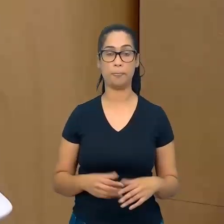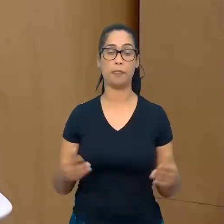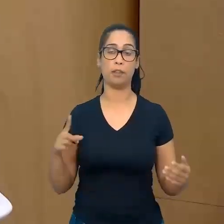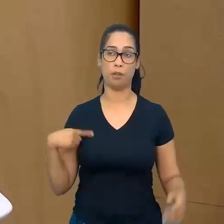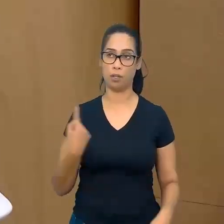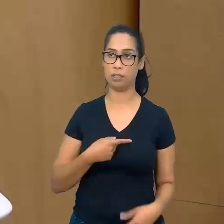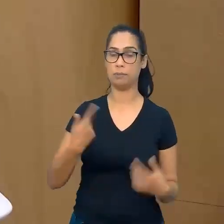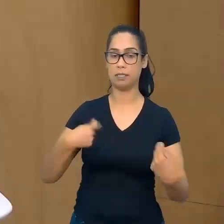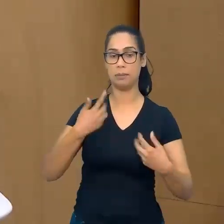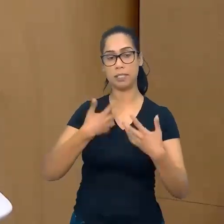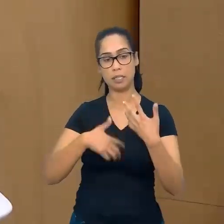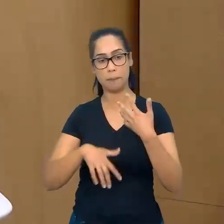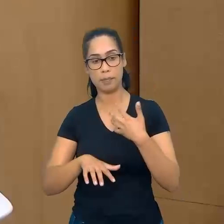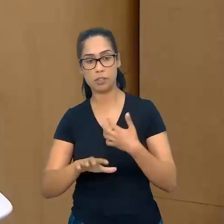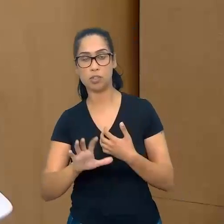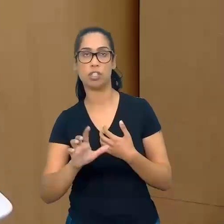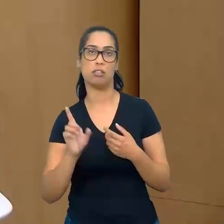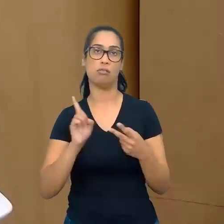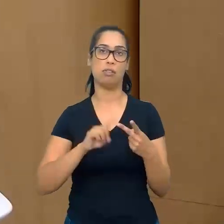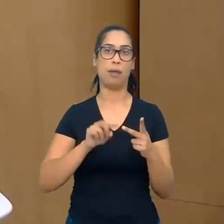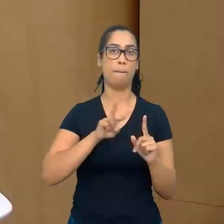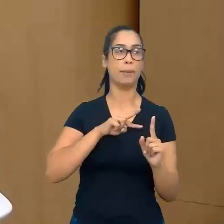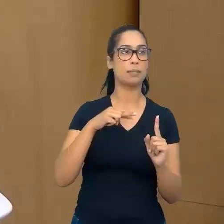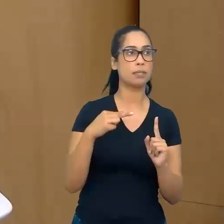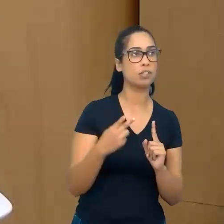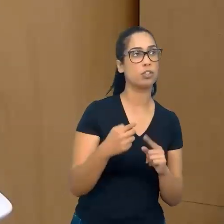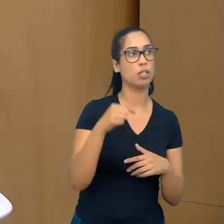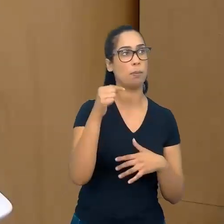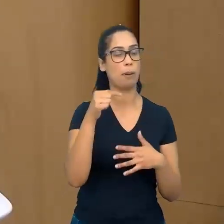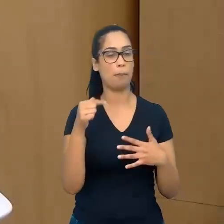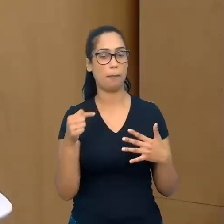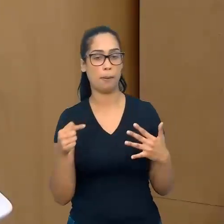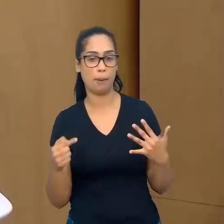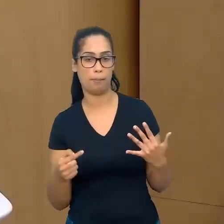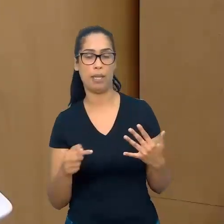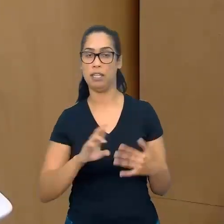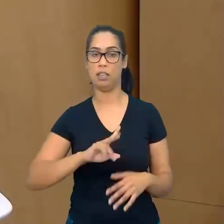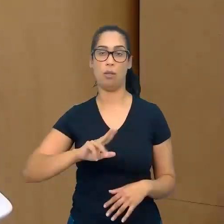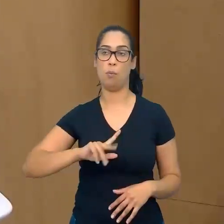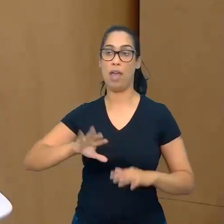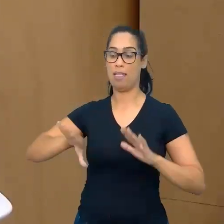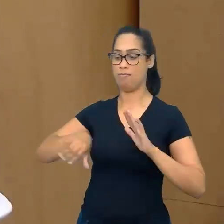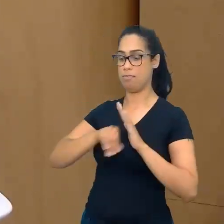outro considerando essa perspectiva enunciativa discursiva né que você trouxe